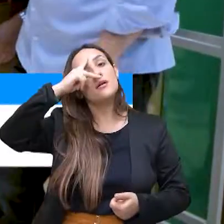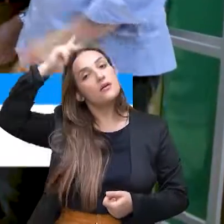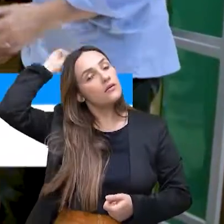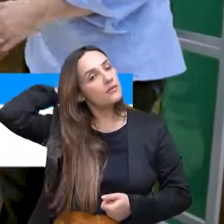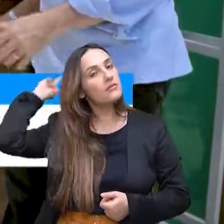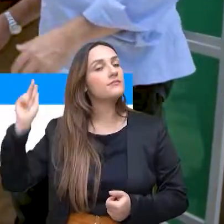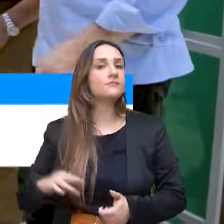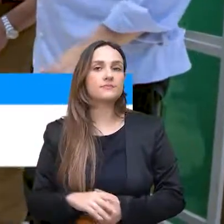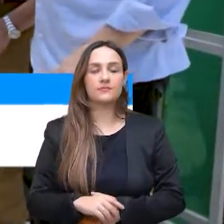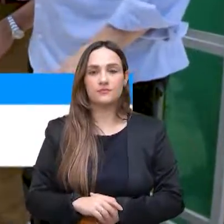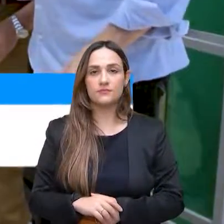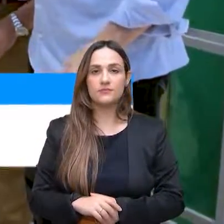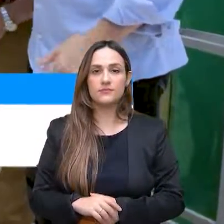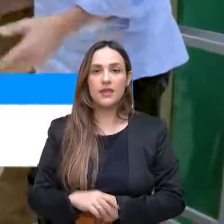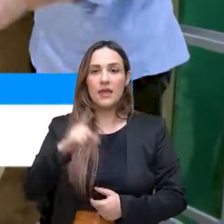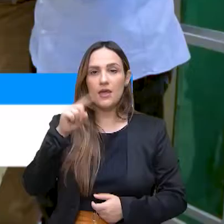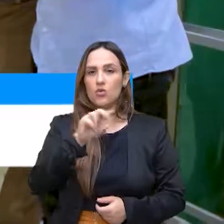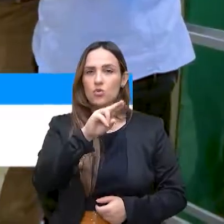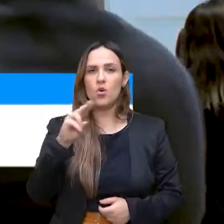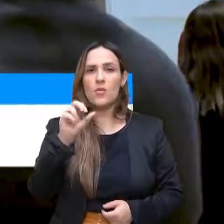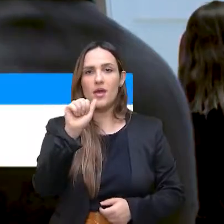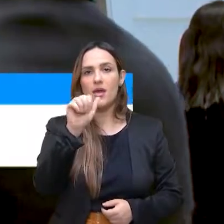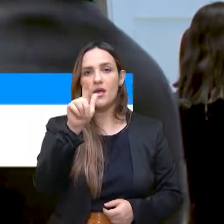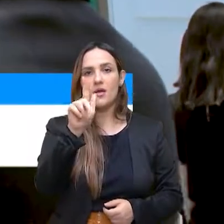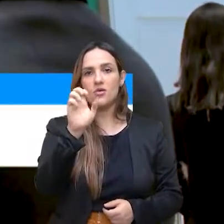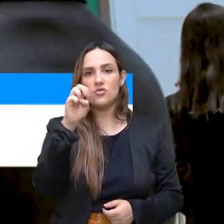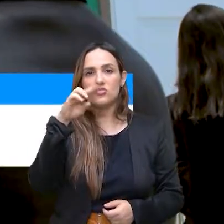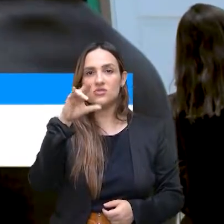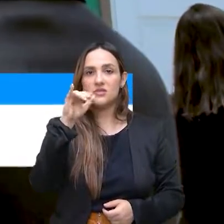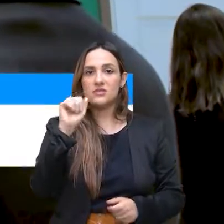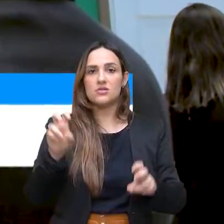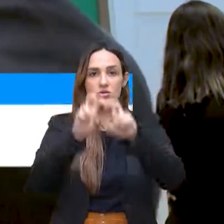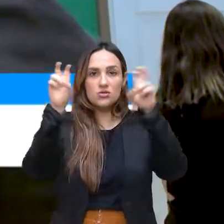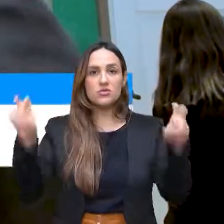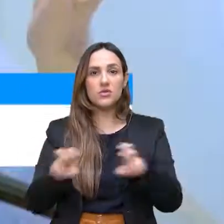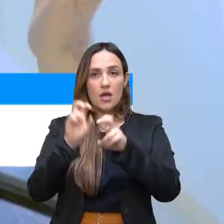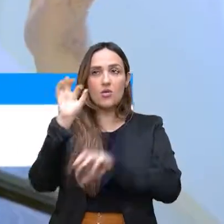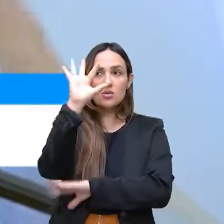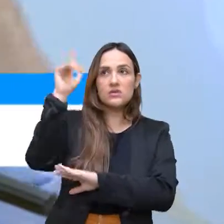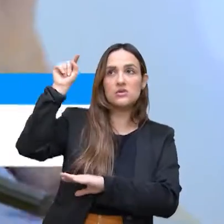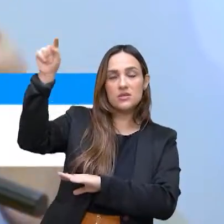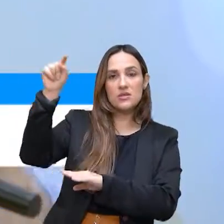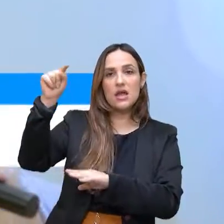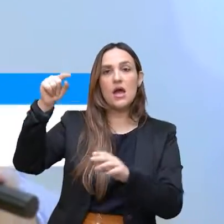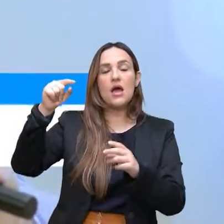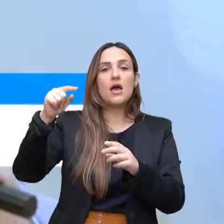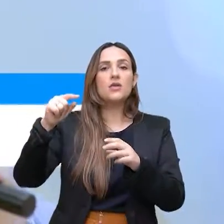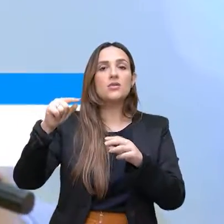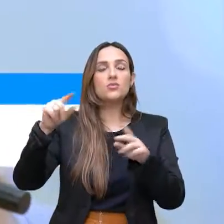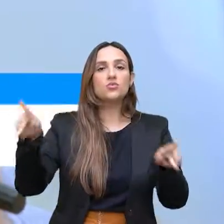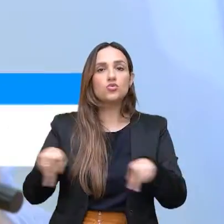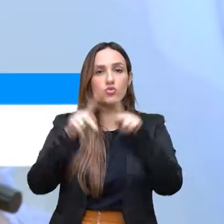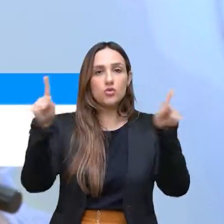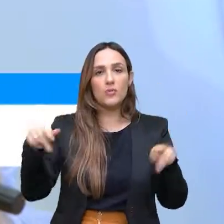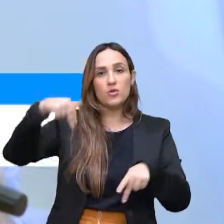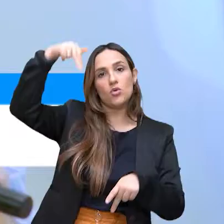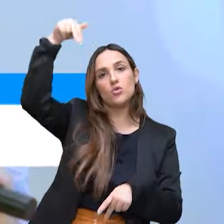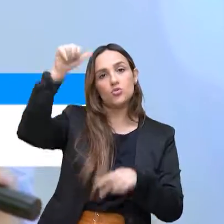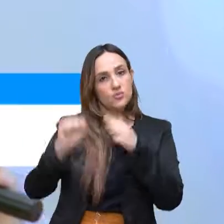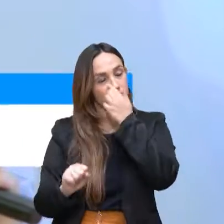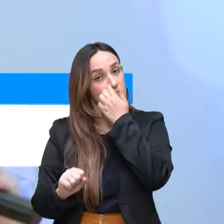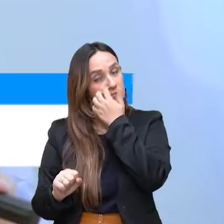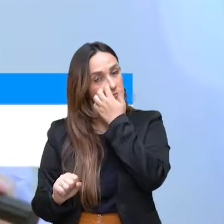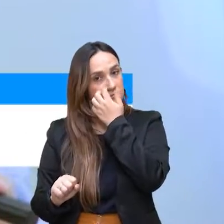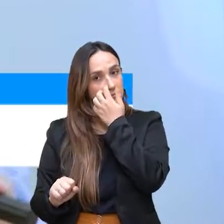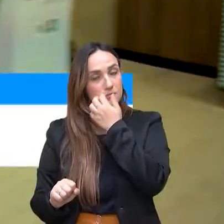agência digital do Detran. O evento aconteceu no Shopping Norte Sul, na capital. Na oportunidade, o presidente da Casa de Leis ressaltou